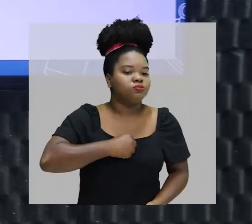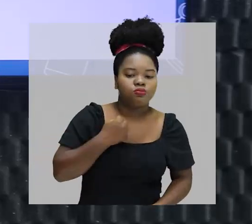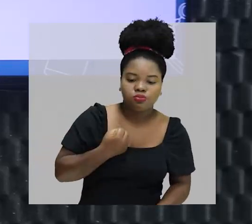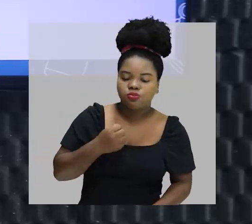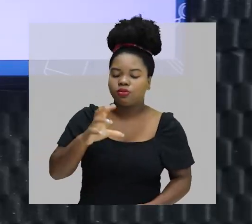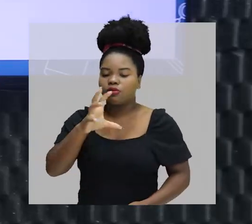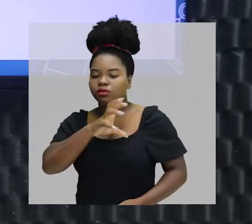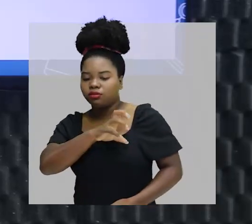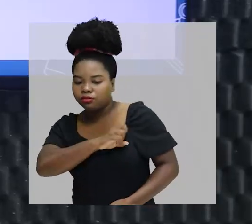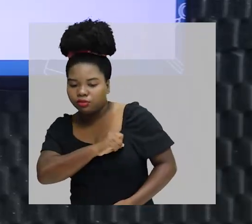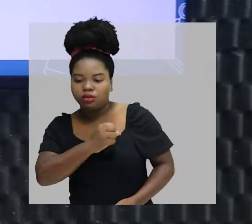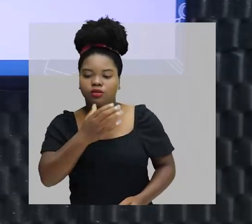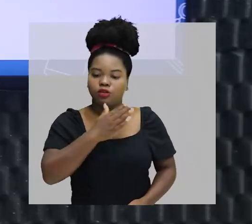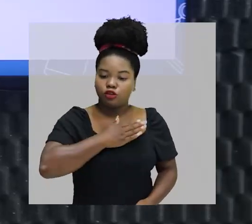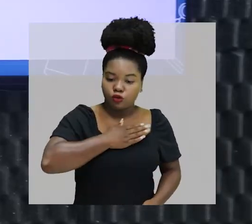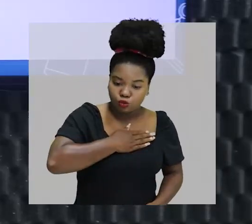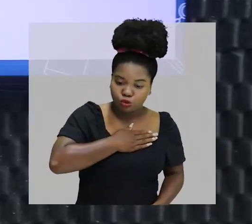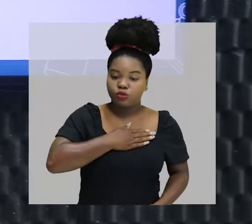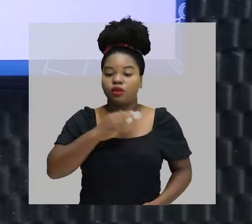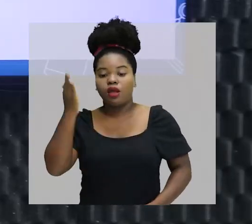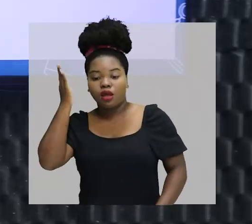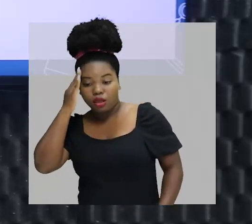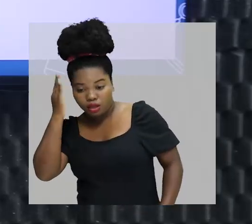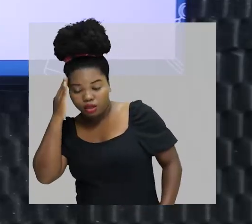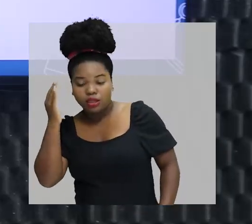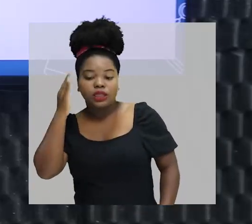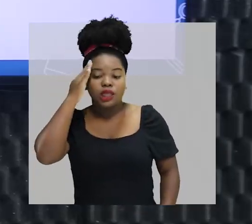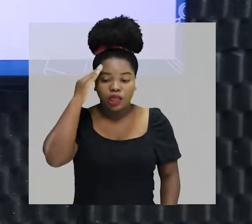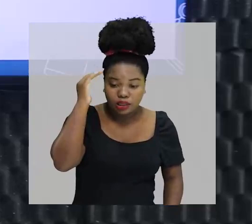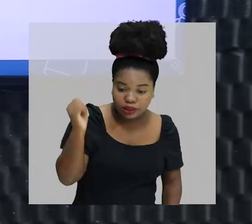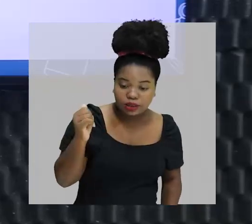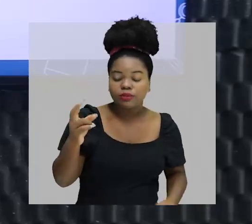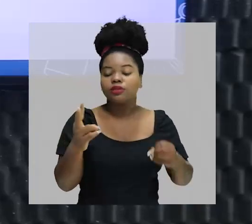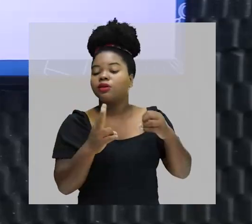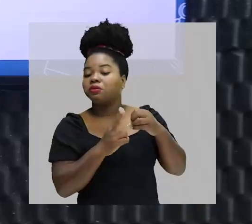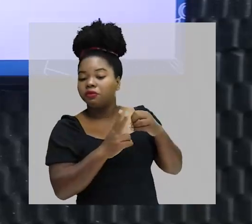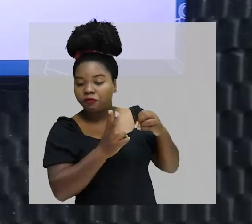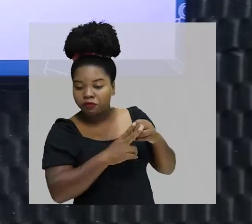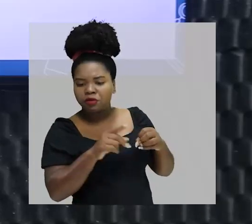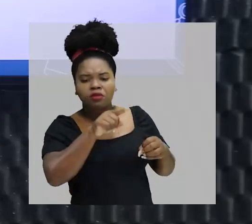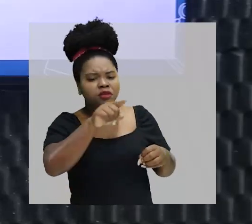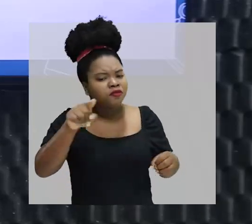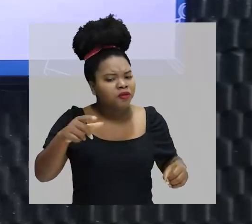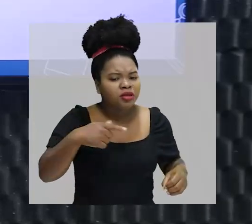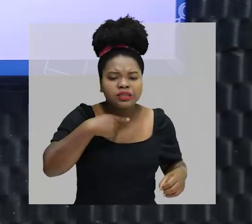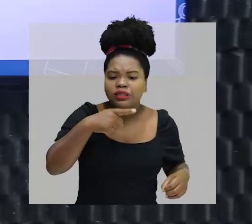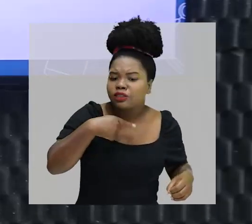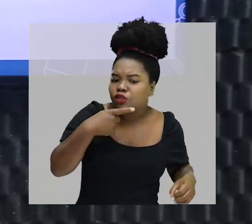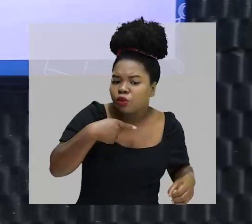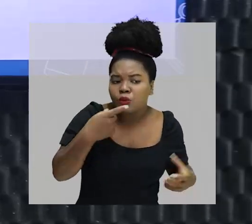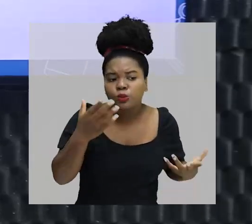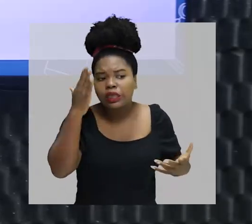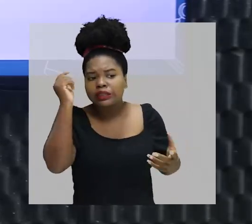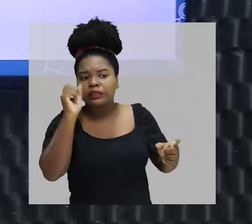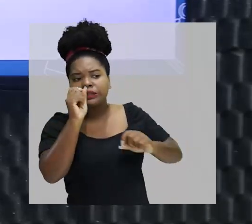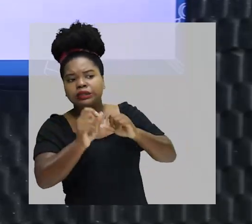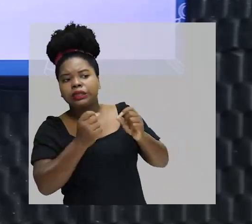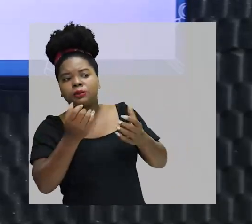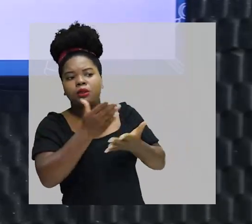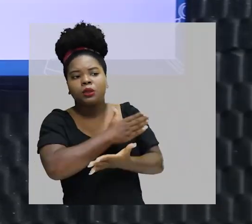amar, gostar, entender, saber, são verbos que você não consegue determinar